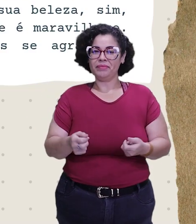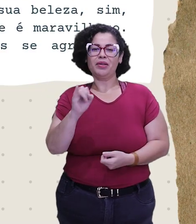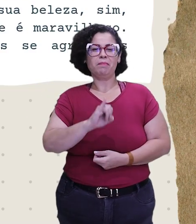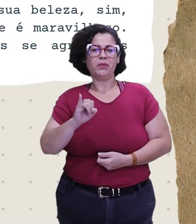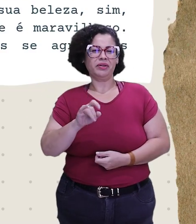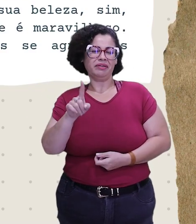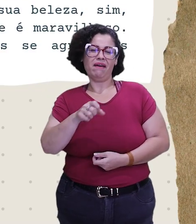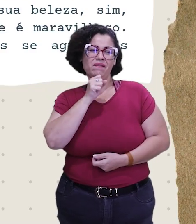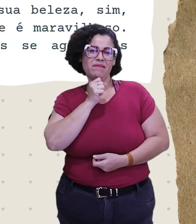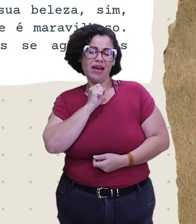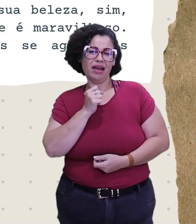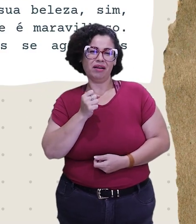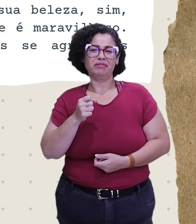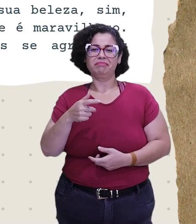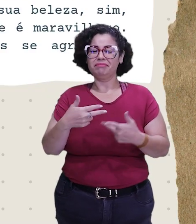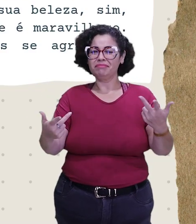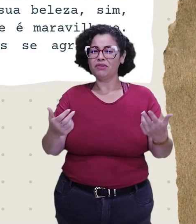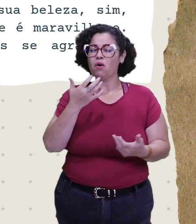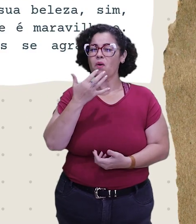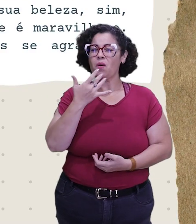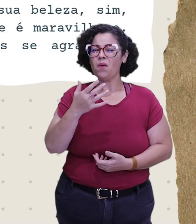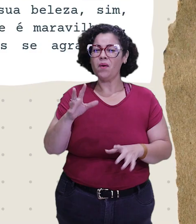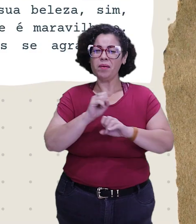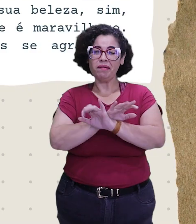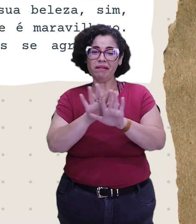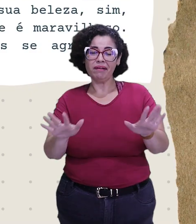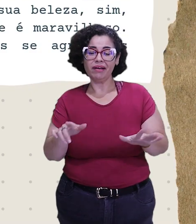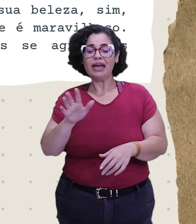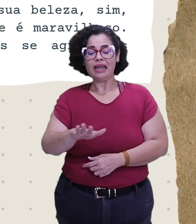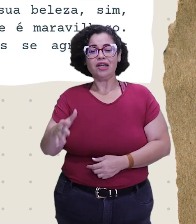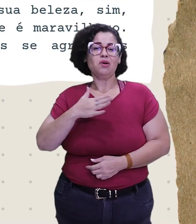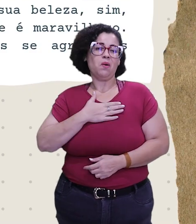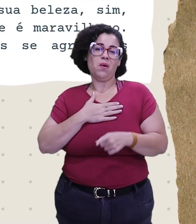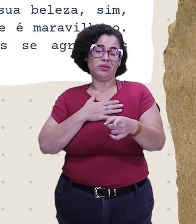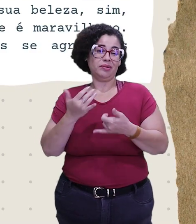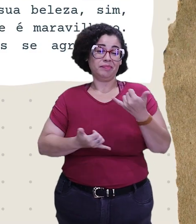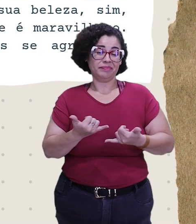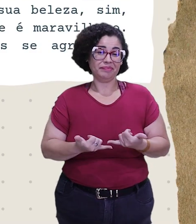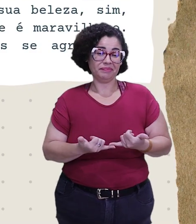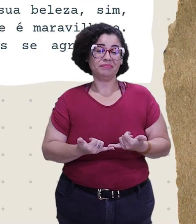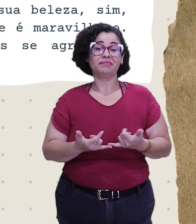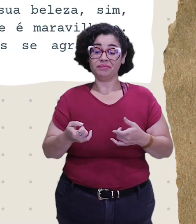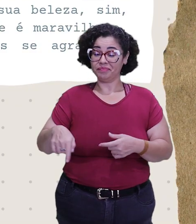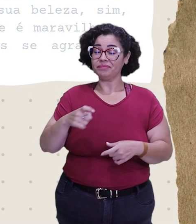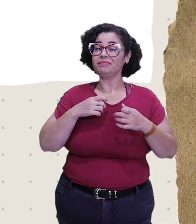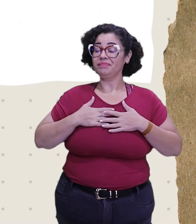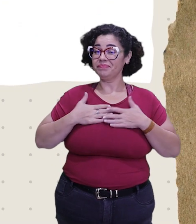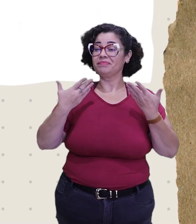que seja velho, roto e de cores apagadas, se agrada às crianças. Foi uma